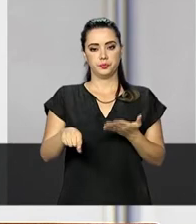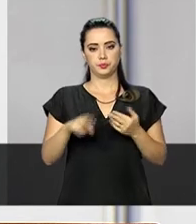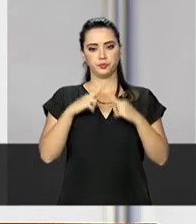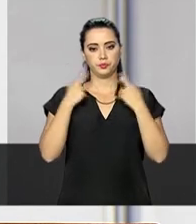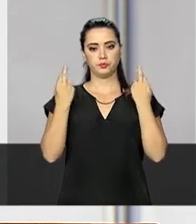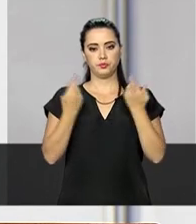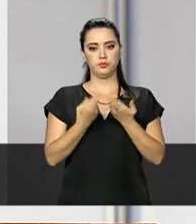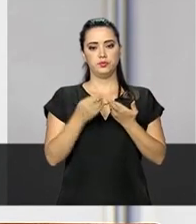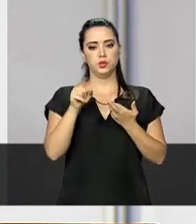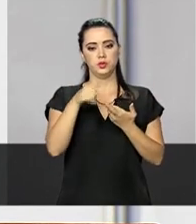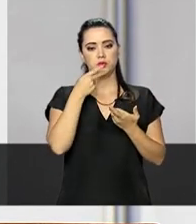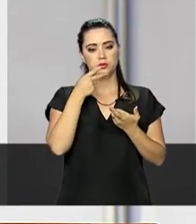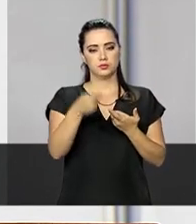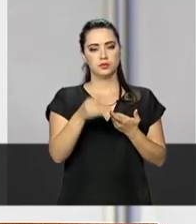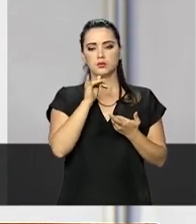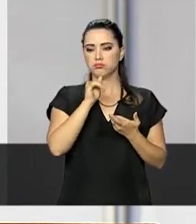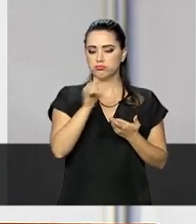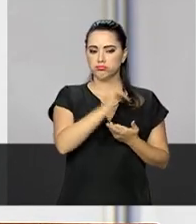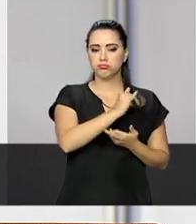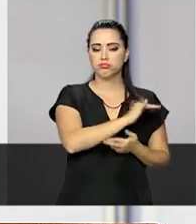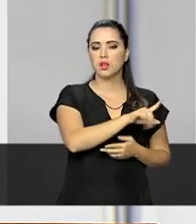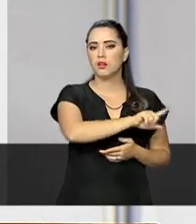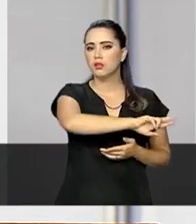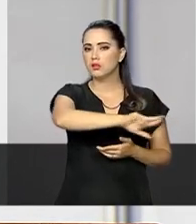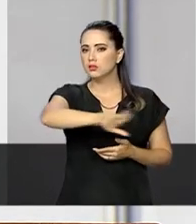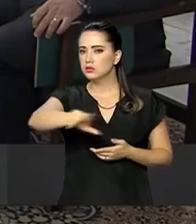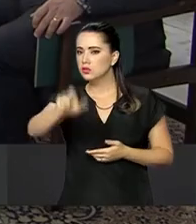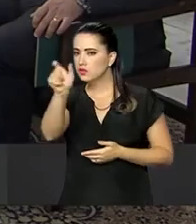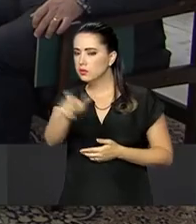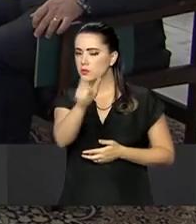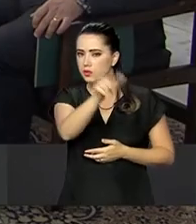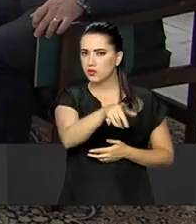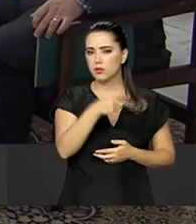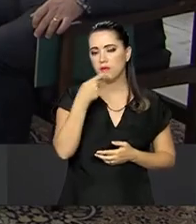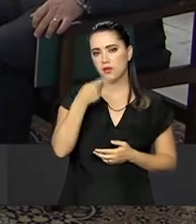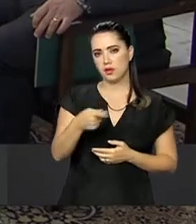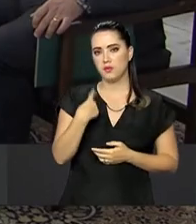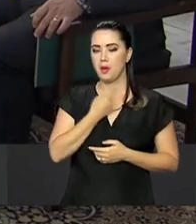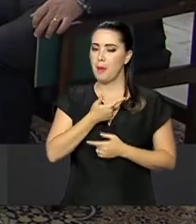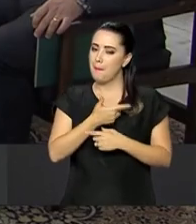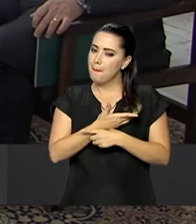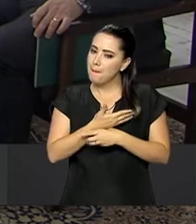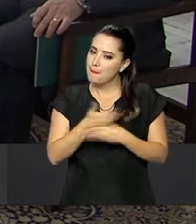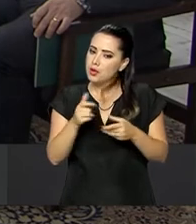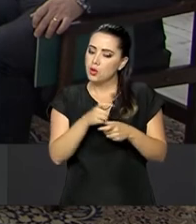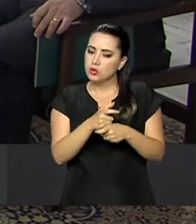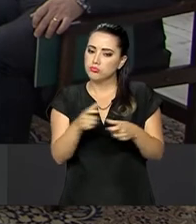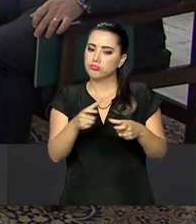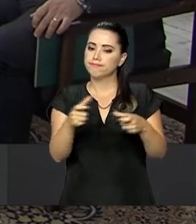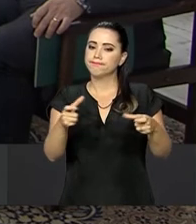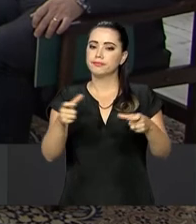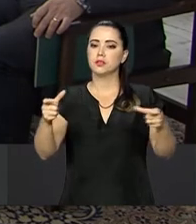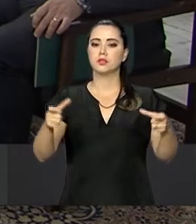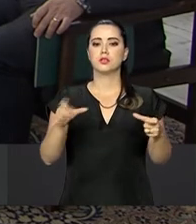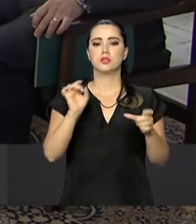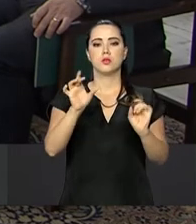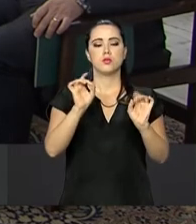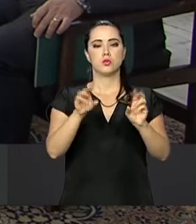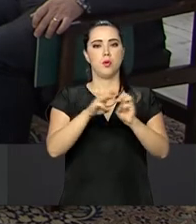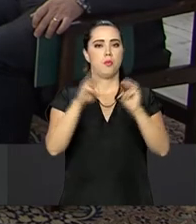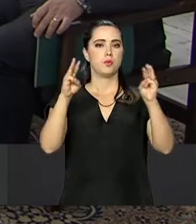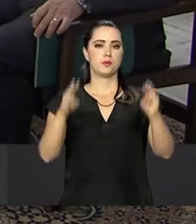que estou também a mencionar mas dizendo é melhor que nós ampliemos isso não apenas em relação ao museu